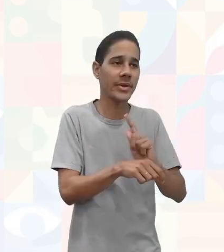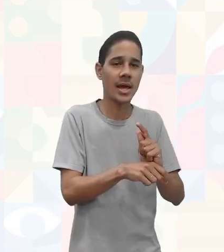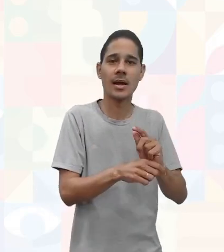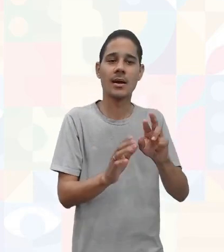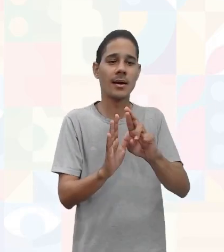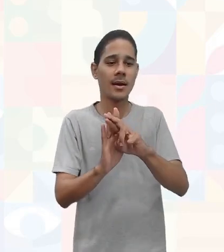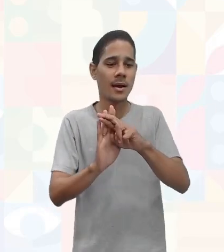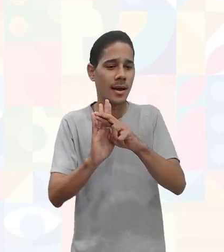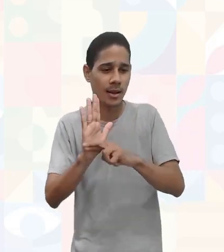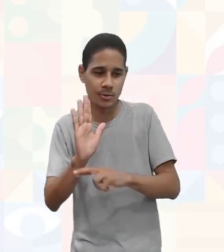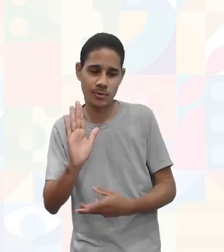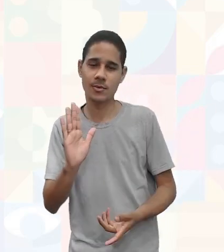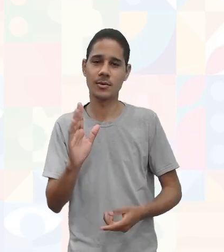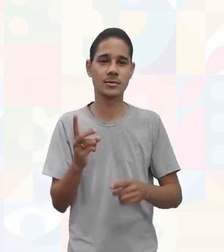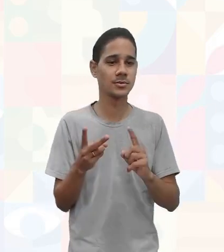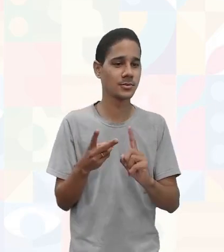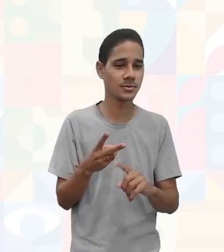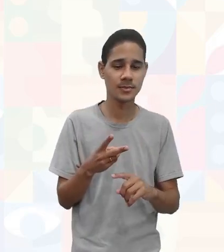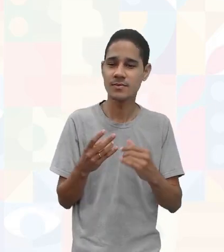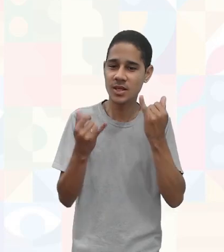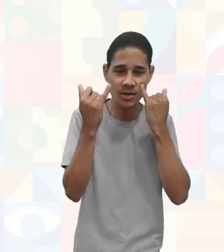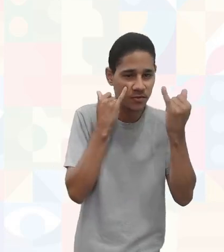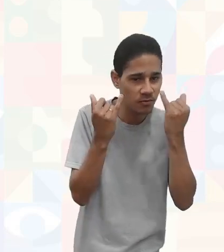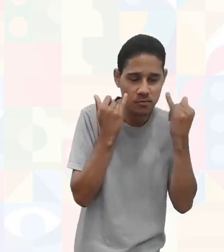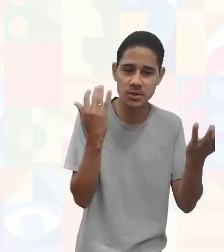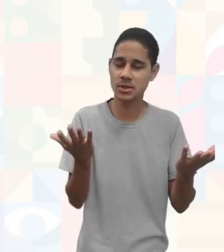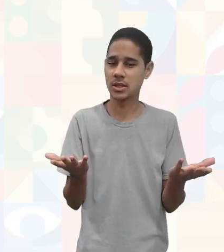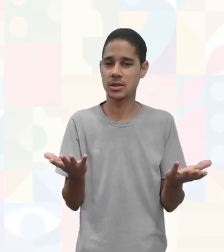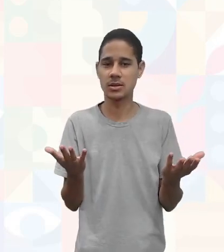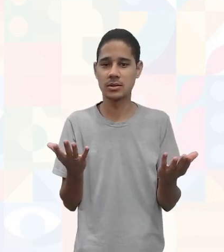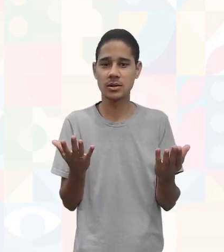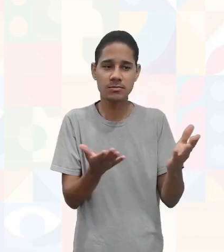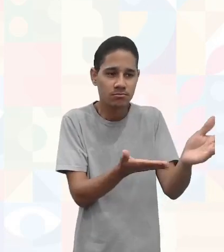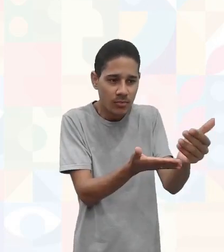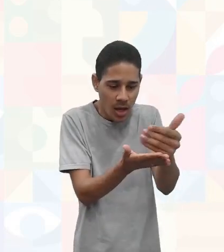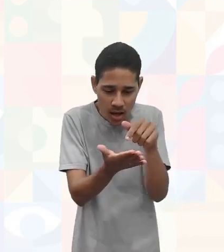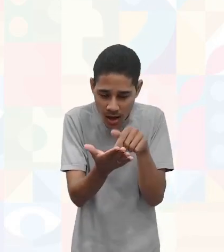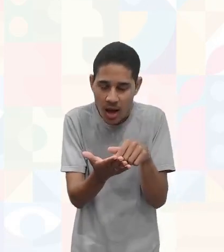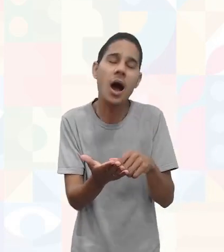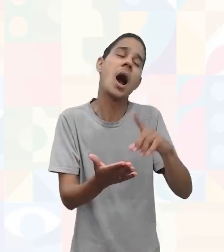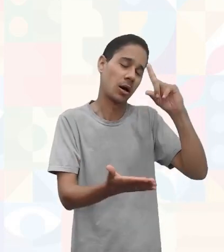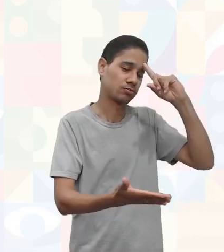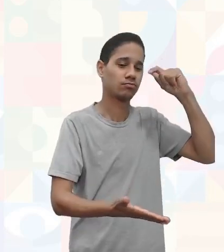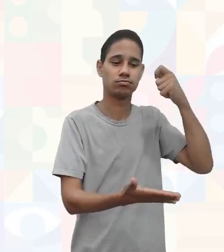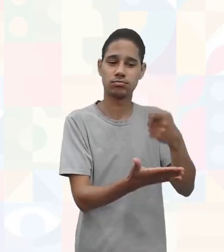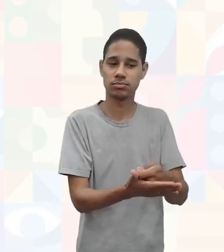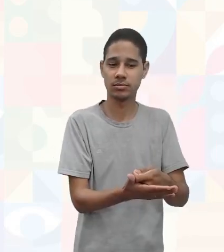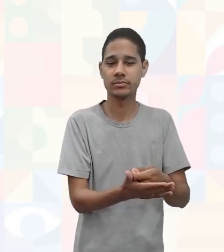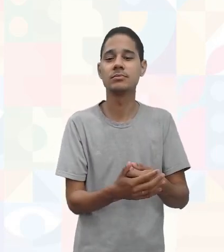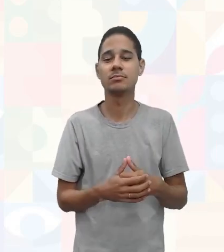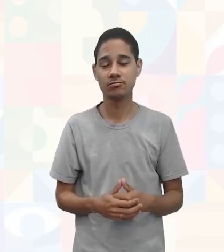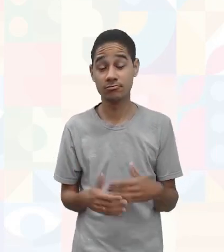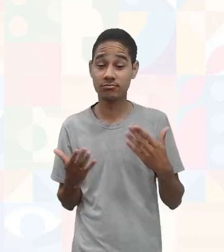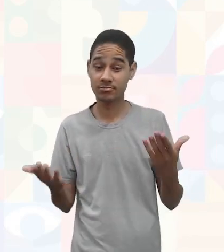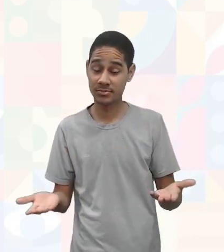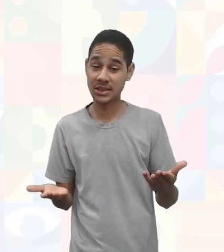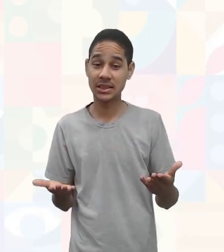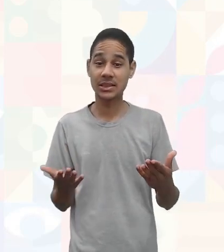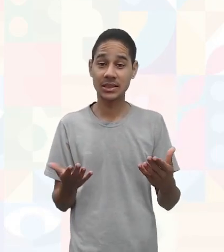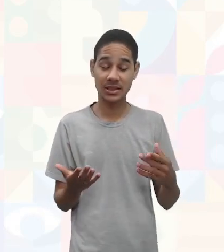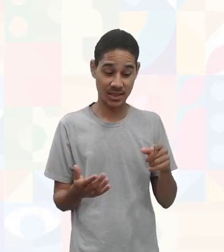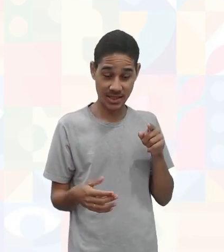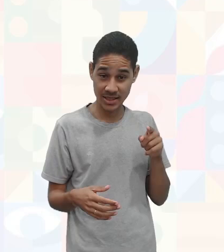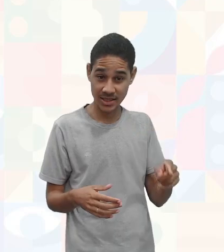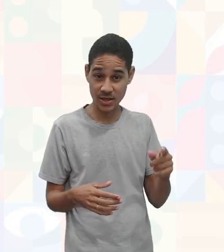relatórios, que ele gere informações mesmo, né, através dos dados para a tomada de decisão. Muito bem. Então, para que eles sejam aplicados